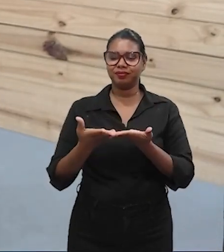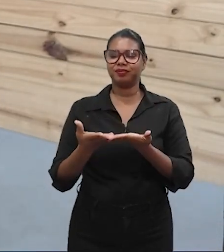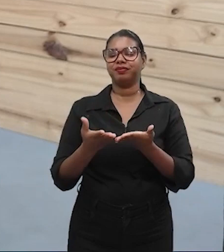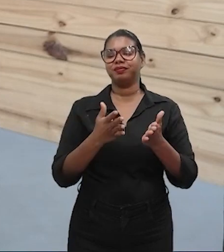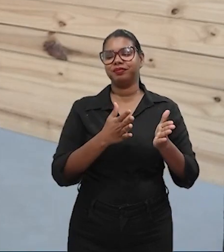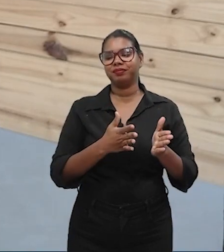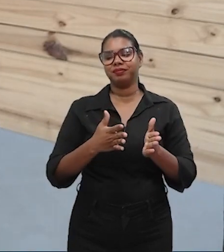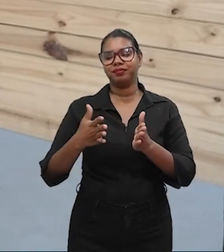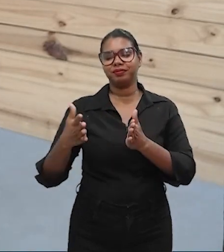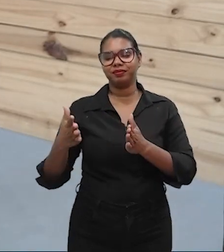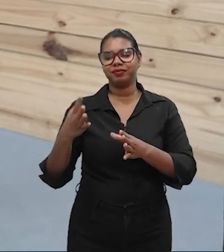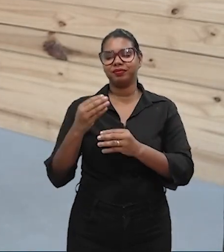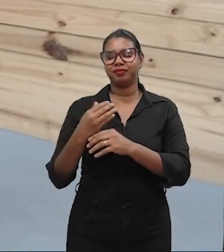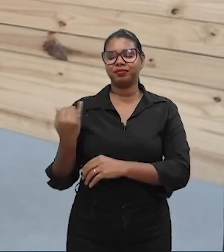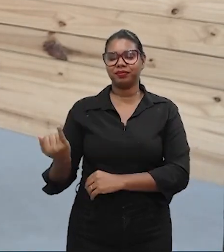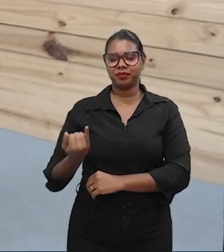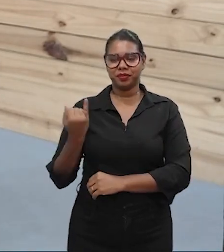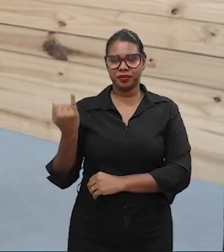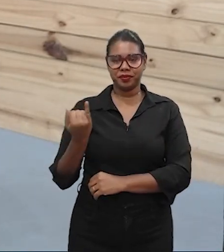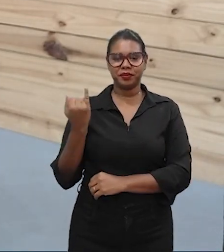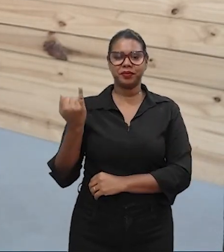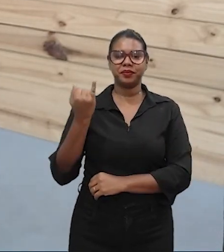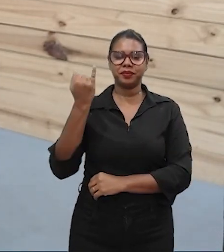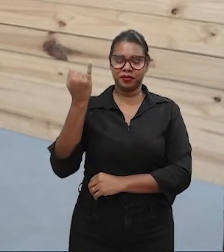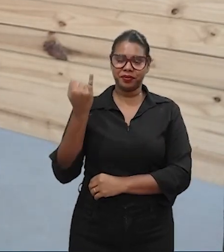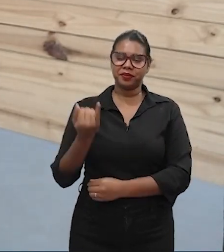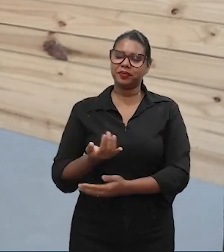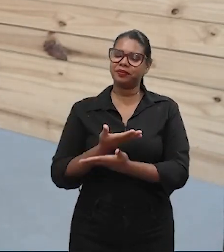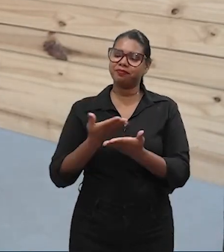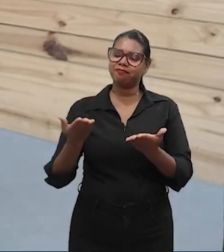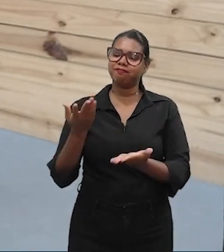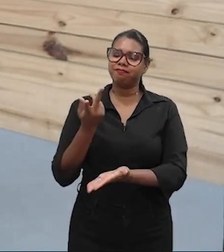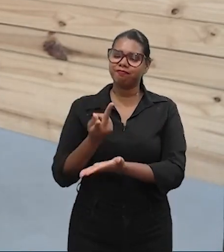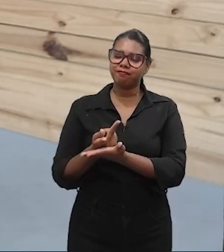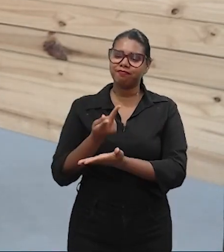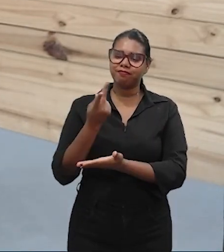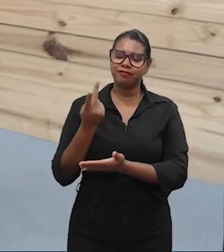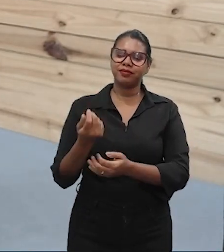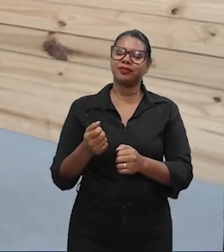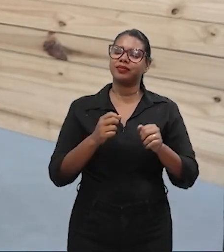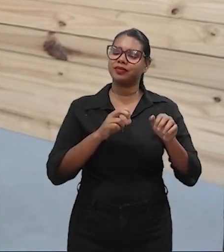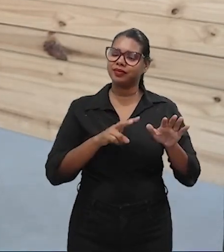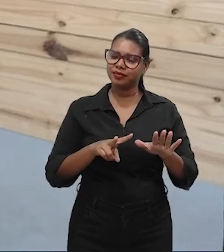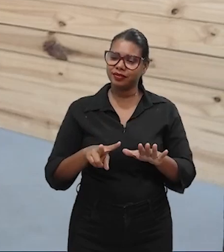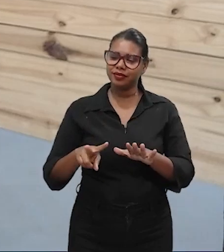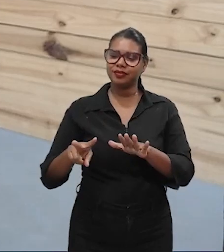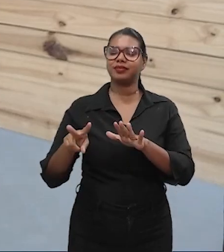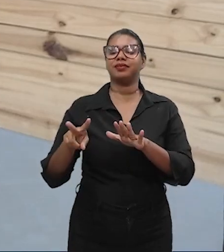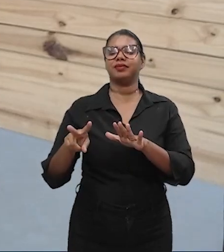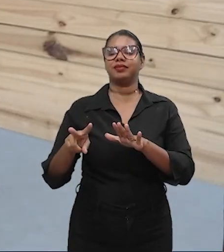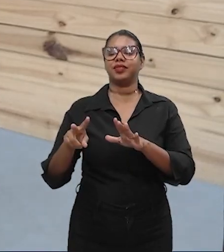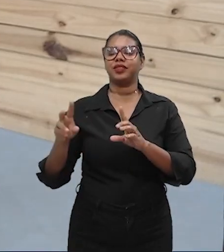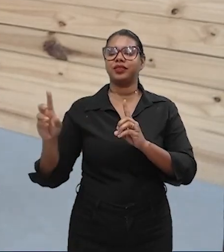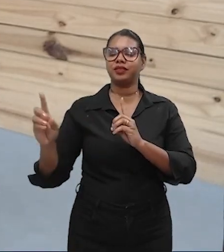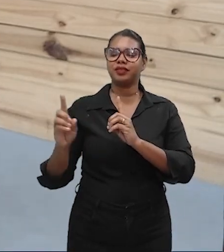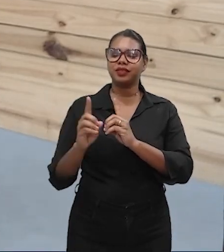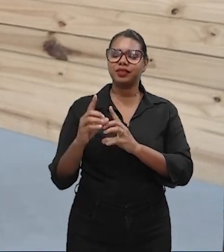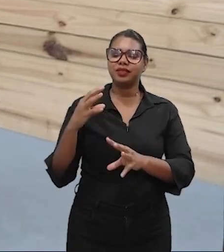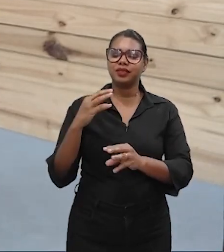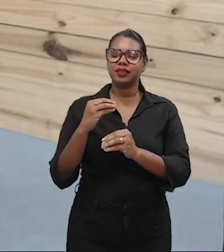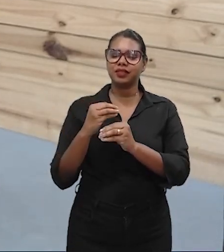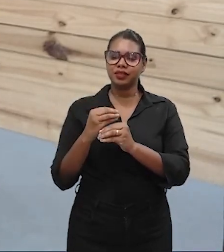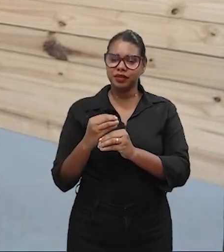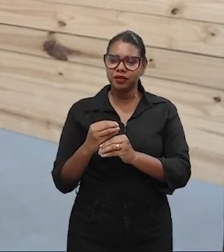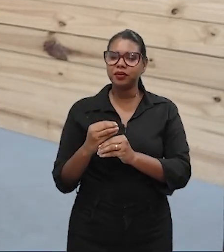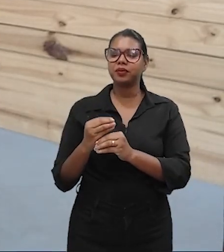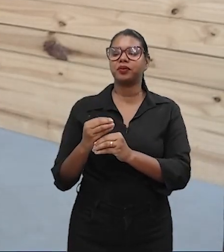um momento que é de muita importância. Esses momentos eles acontecerão semanalmente. São chamados de momentos síncronos, onde